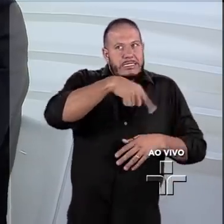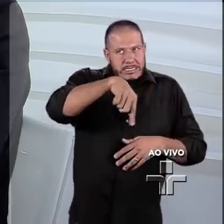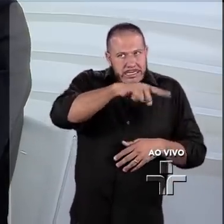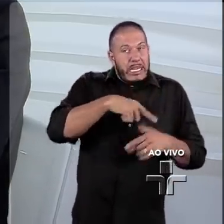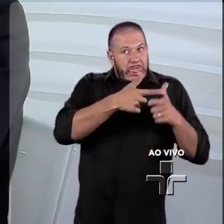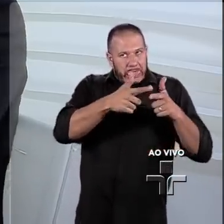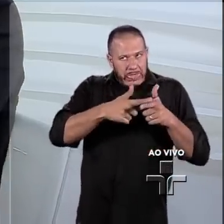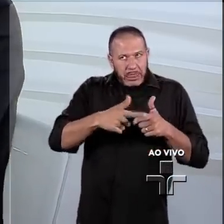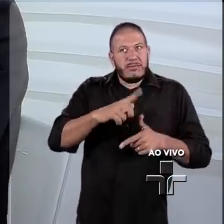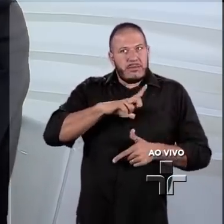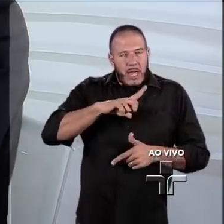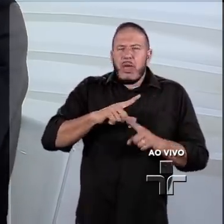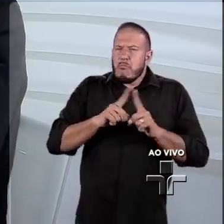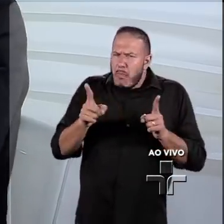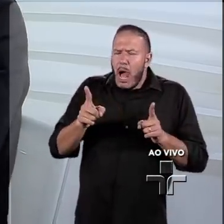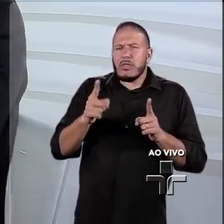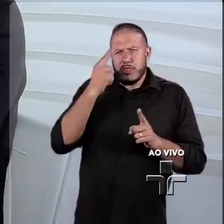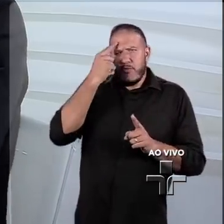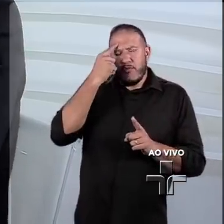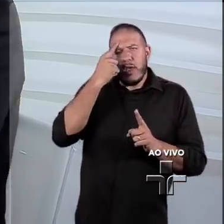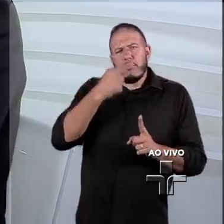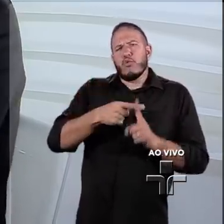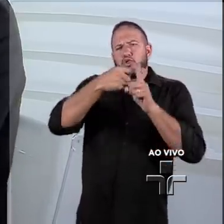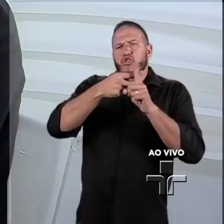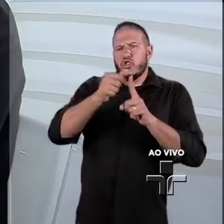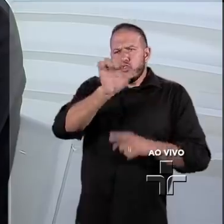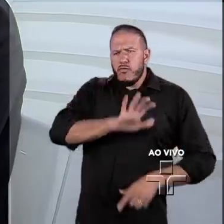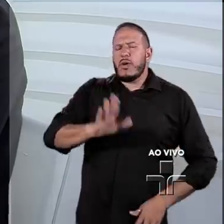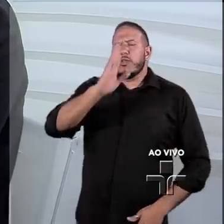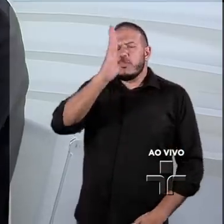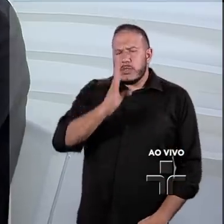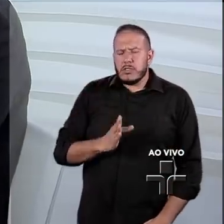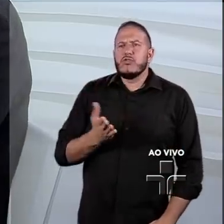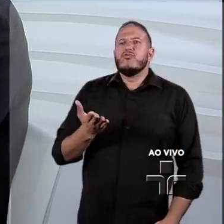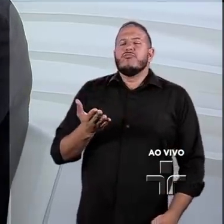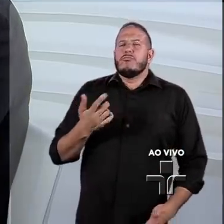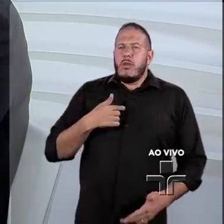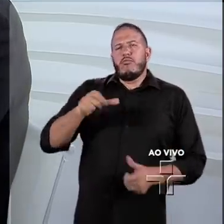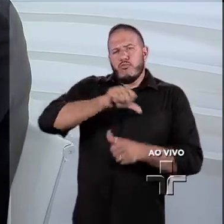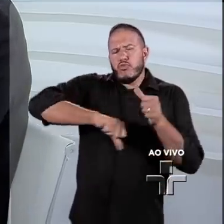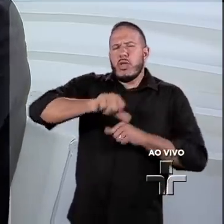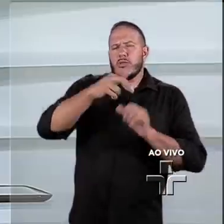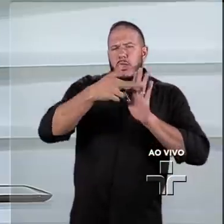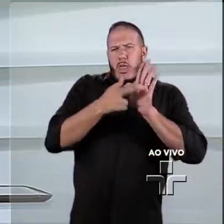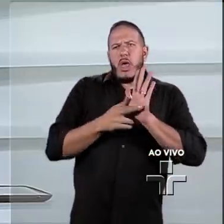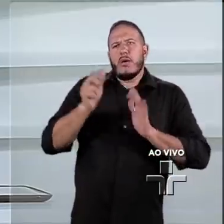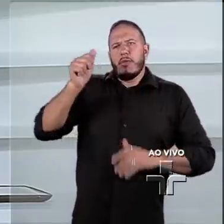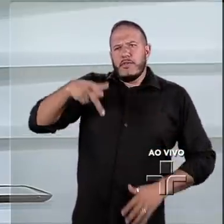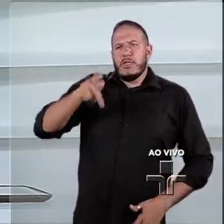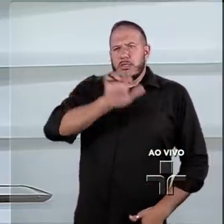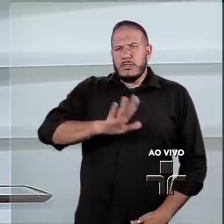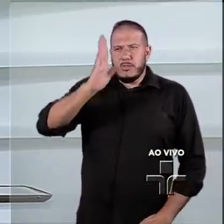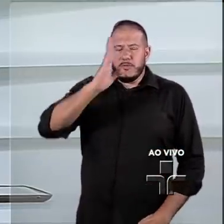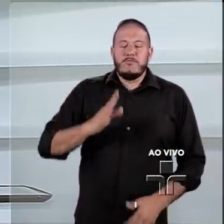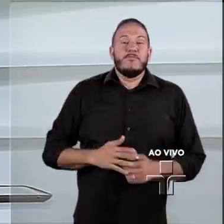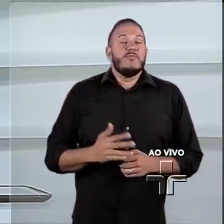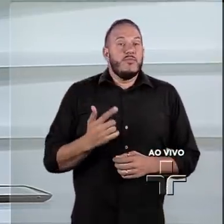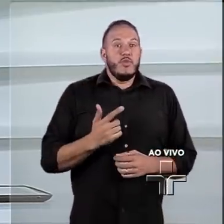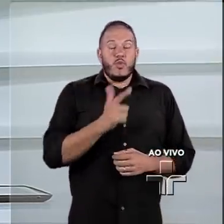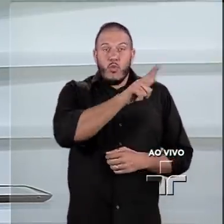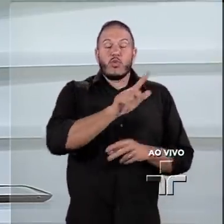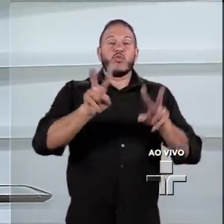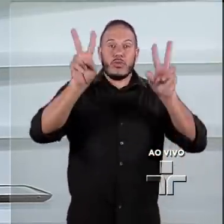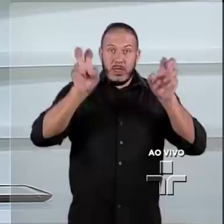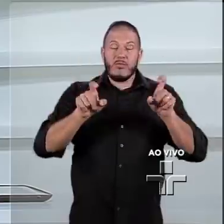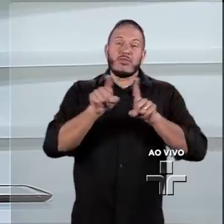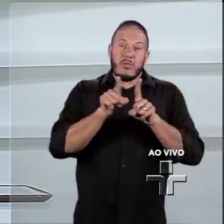dúvida, é algo muito positivo para o país, se a gente puder aprovar também a nossa reforma da Previdência Nacional. Bruno, outro tema nacional, e